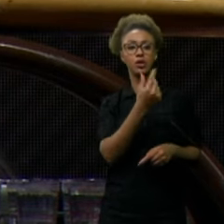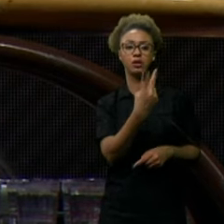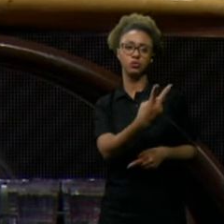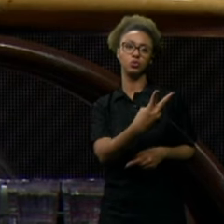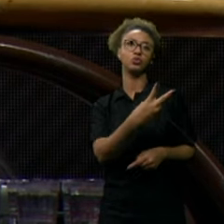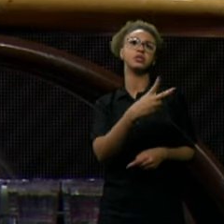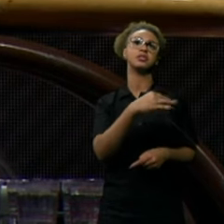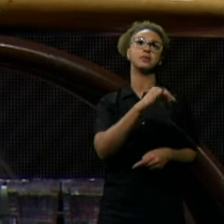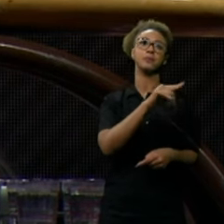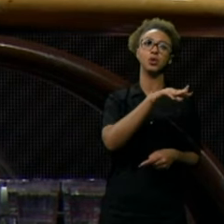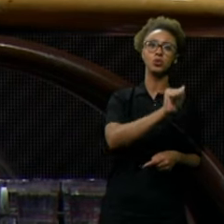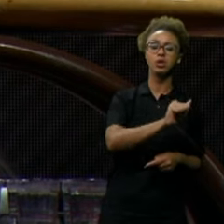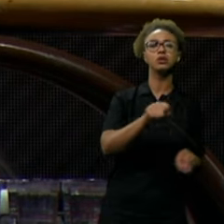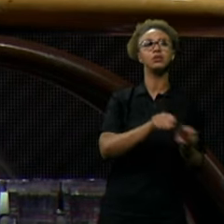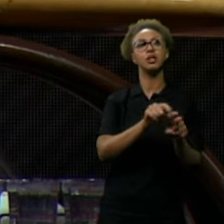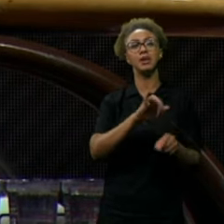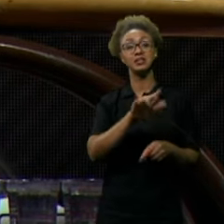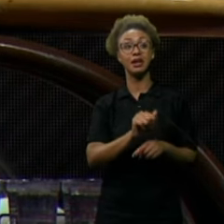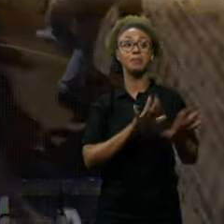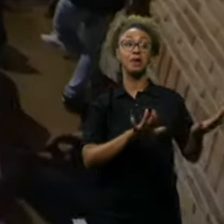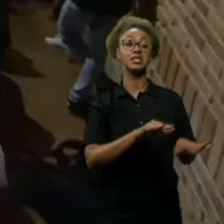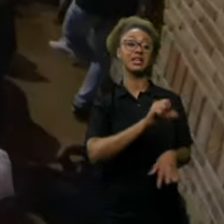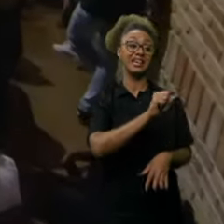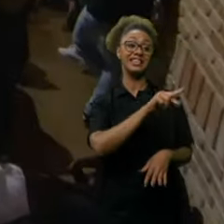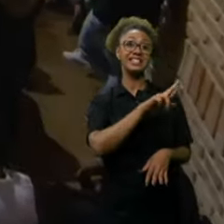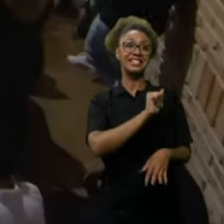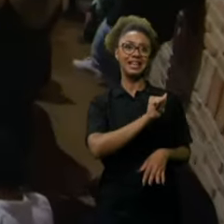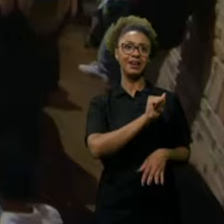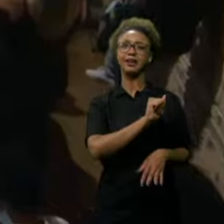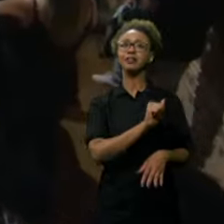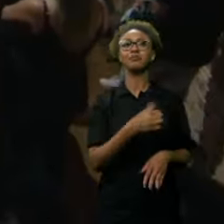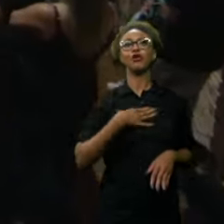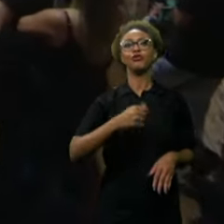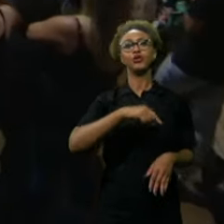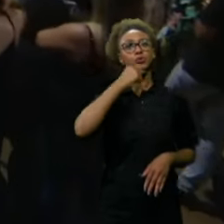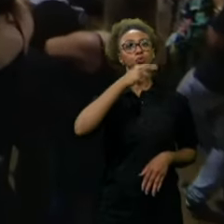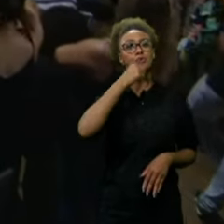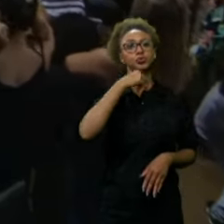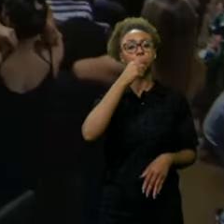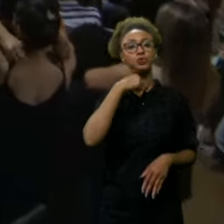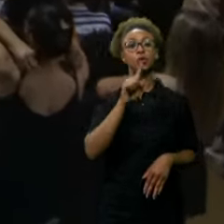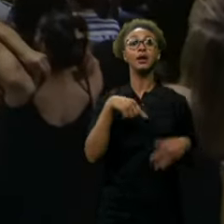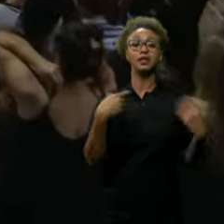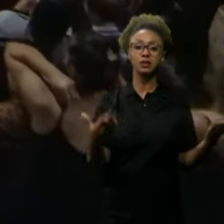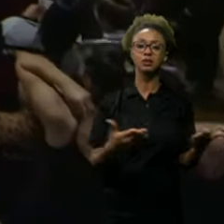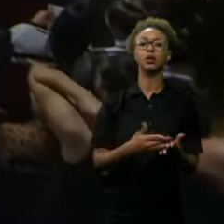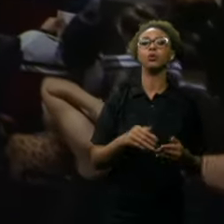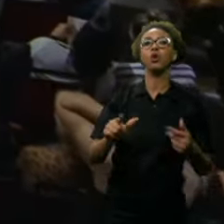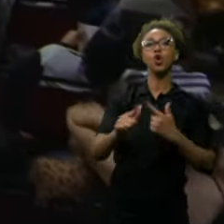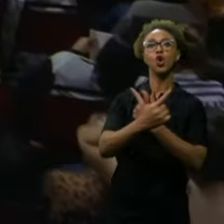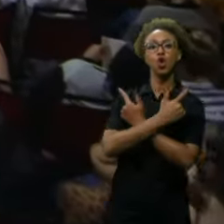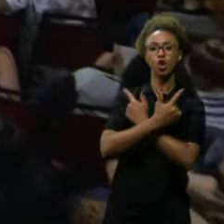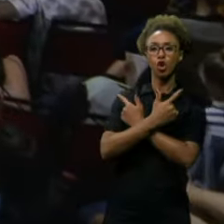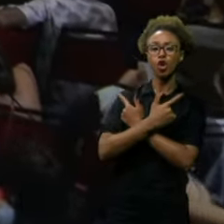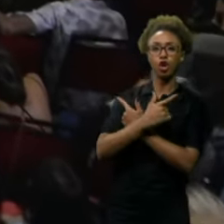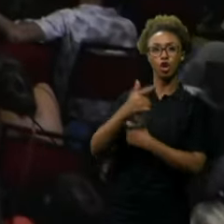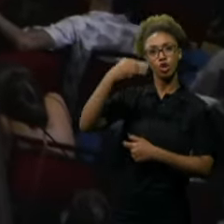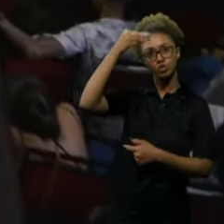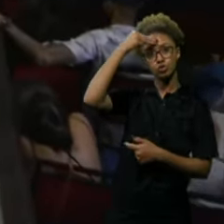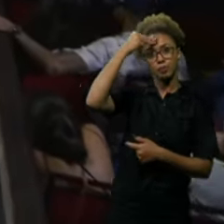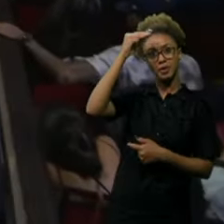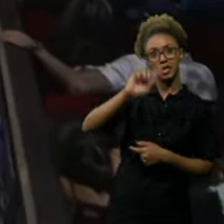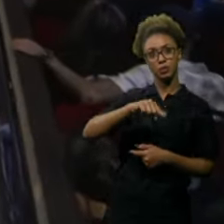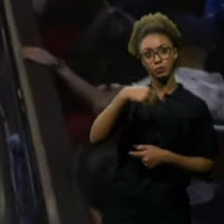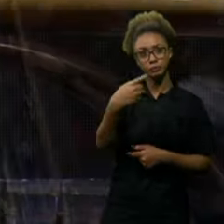tomou terá a Abrão seu filho EA Ló filho de arã filho de seu filho estará e sua